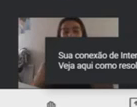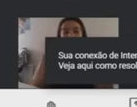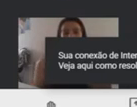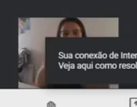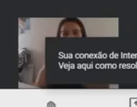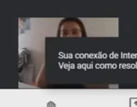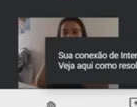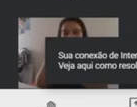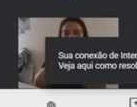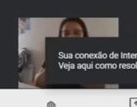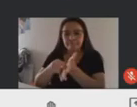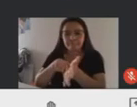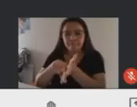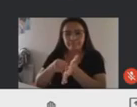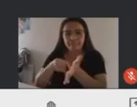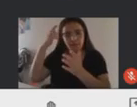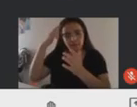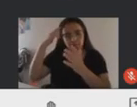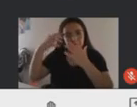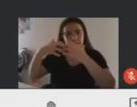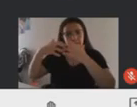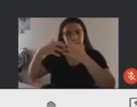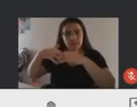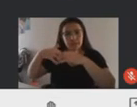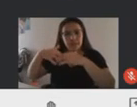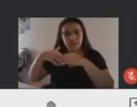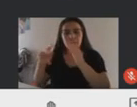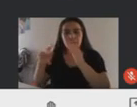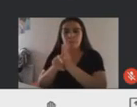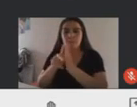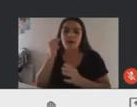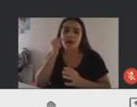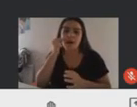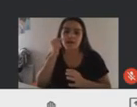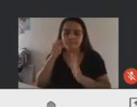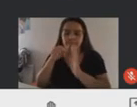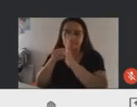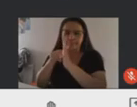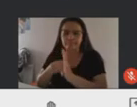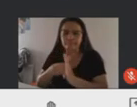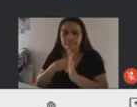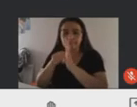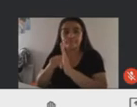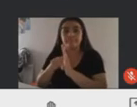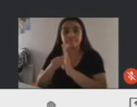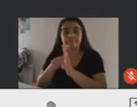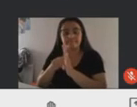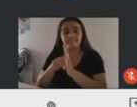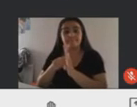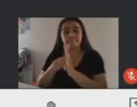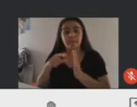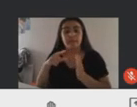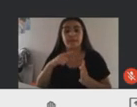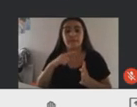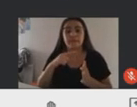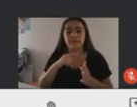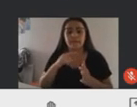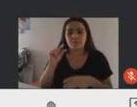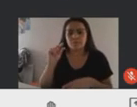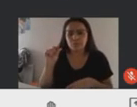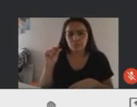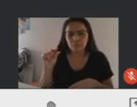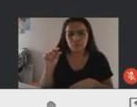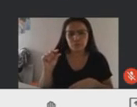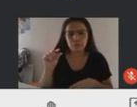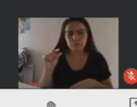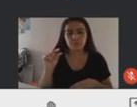do cérebro, né, do cerebelo desses ratos. Veja bem, imagine a quantidade de amostra, muito pequena, tá? Então,